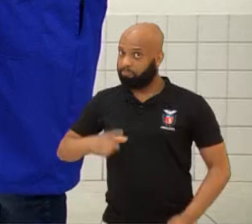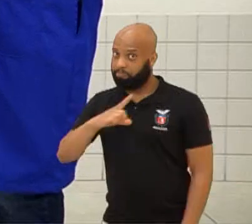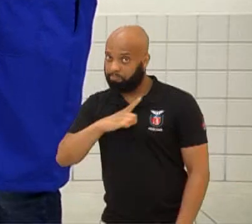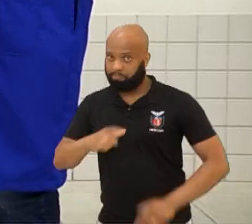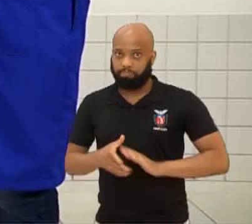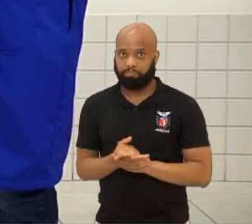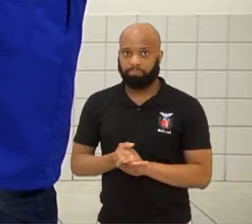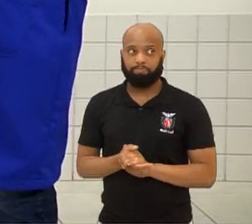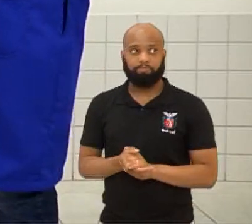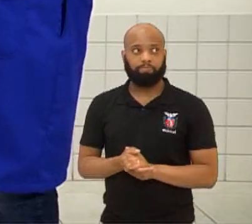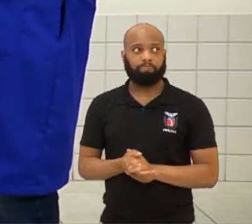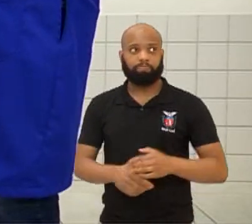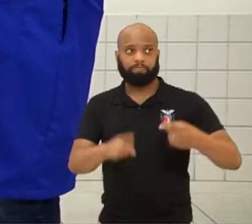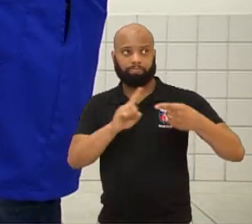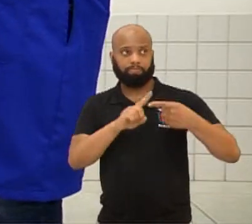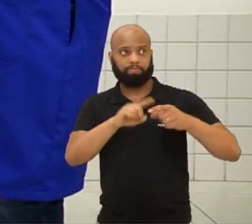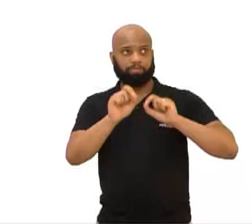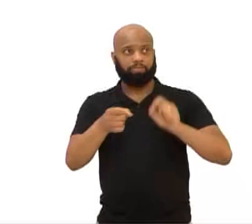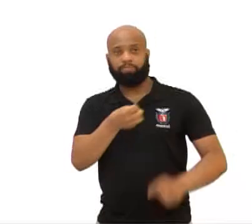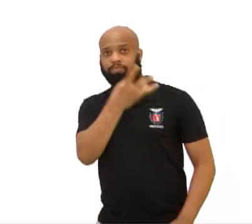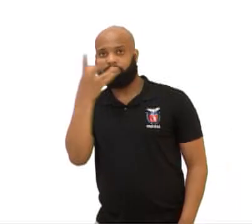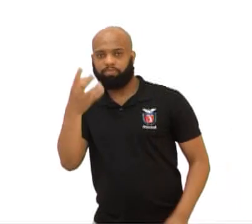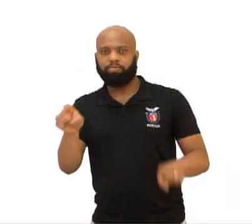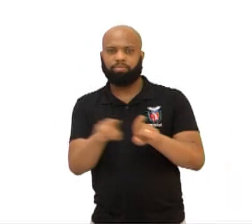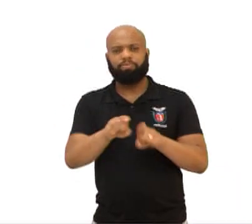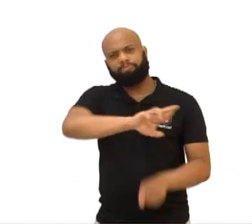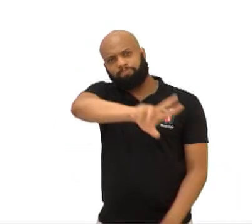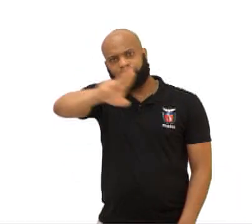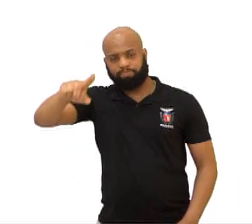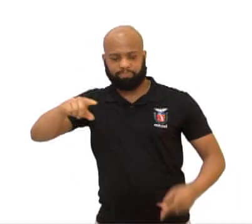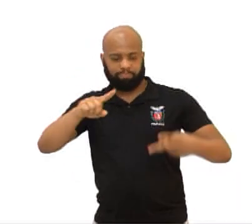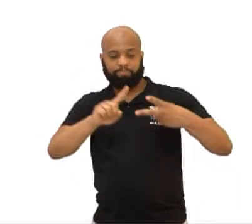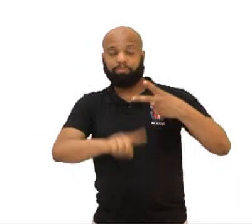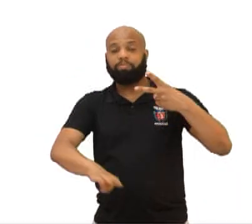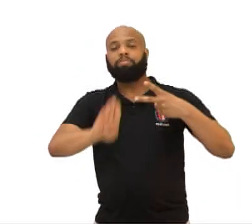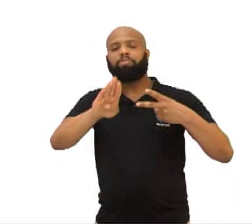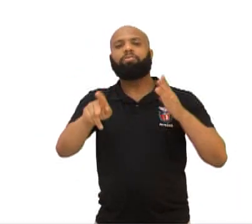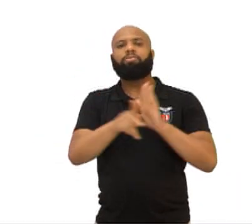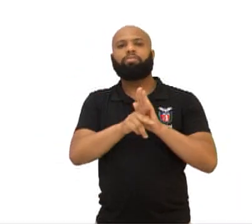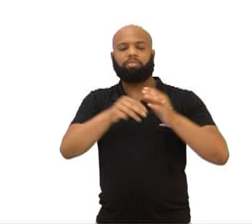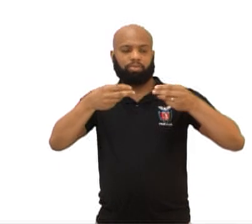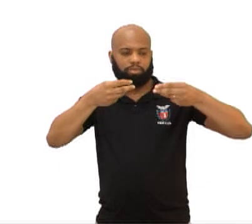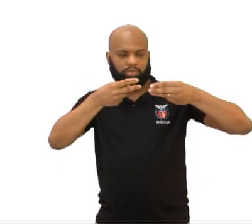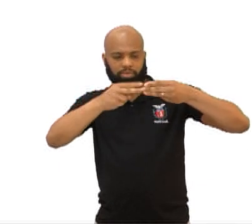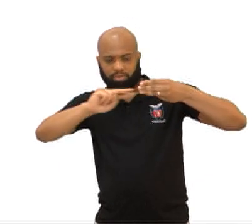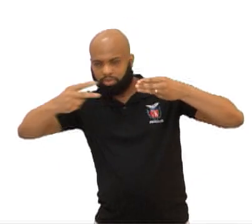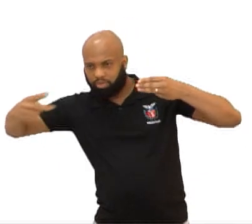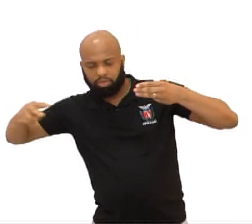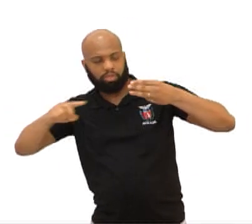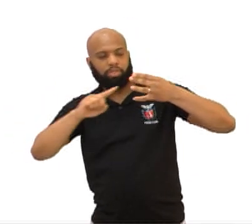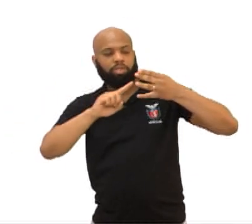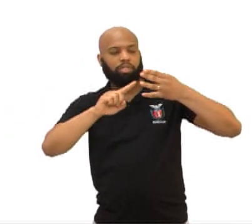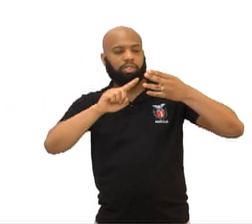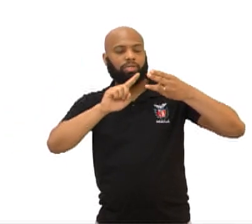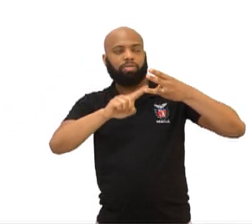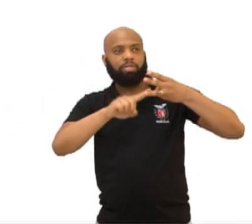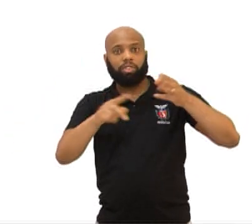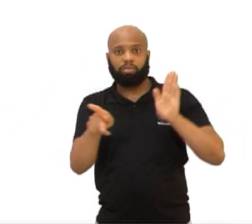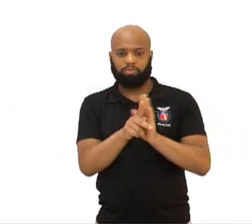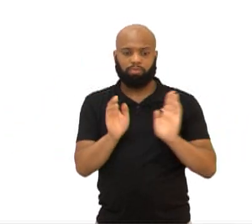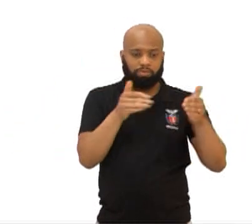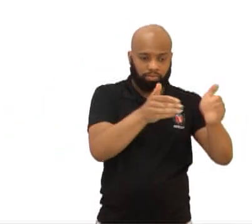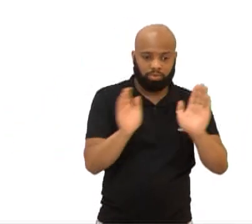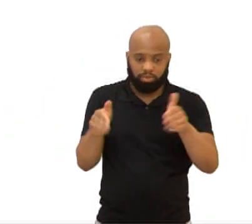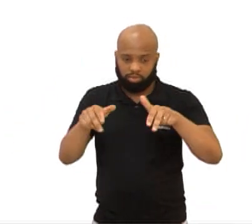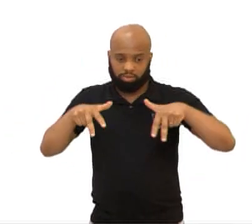Tá? Alternativa A, herança quantitativa ou poligênica. B, herança mendeliana. C, herança restrita ao sexo.